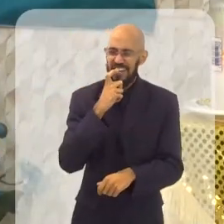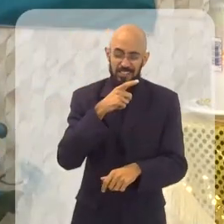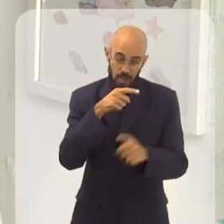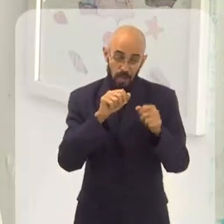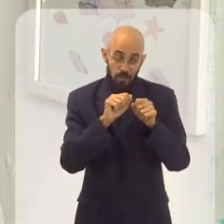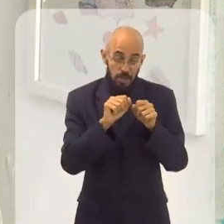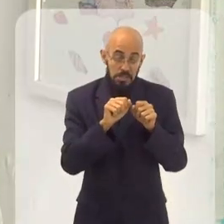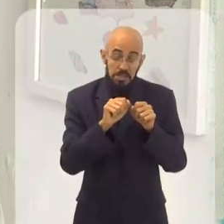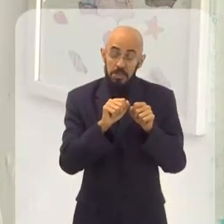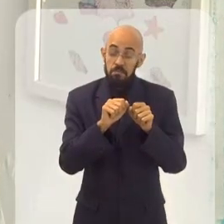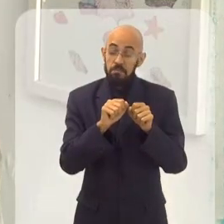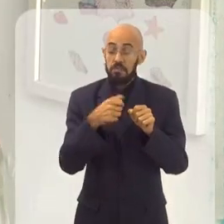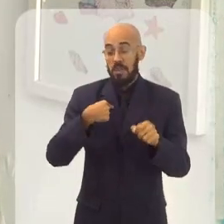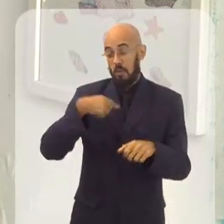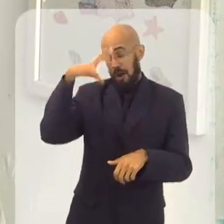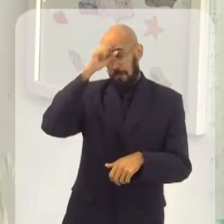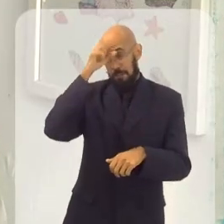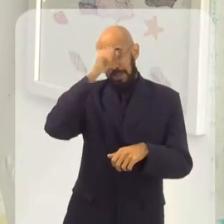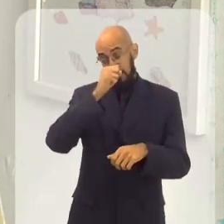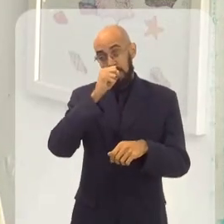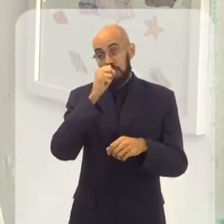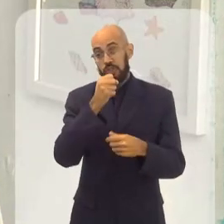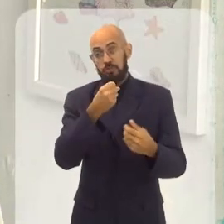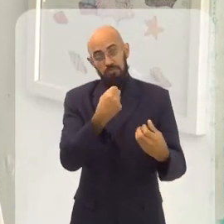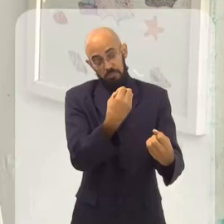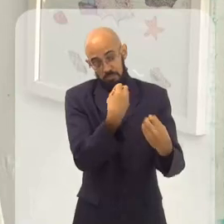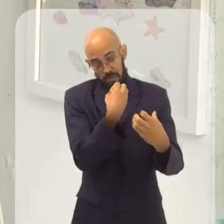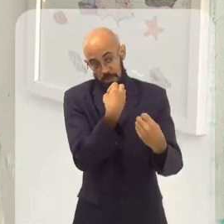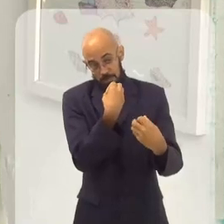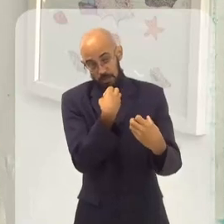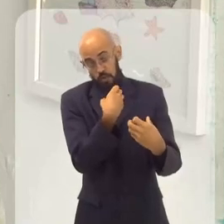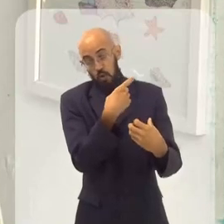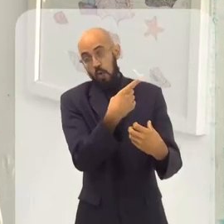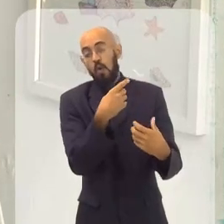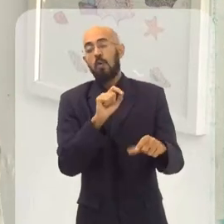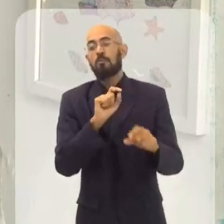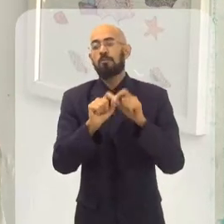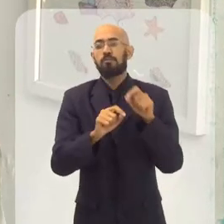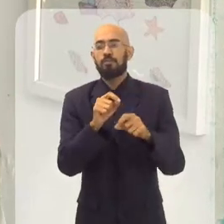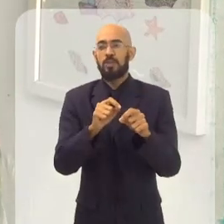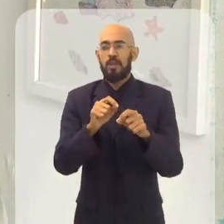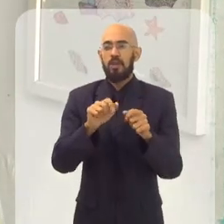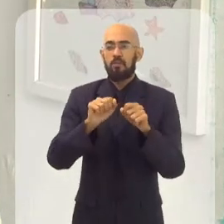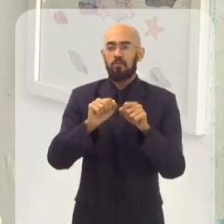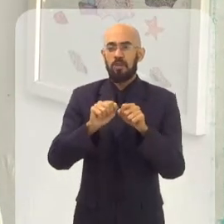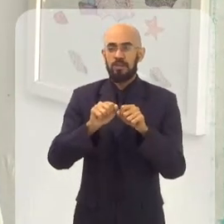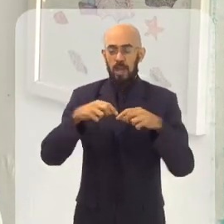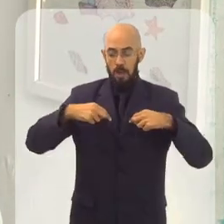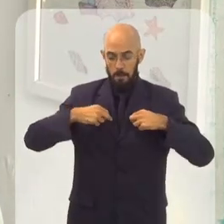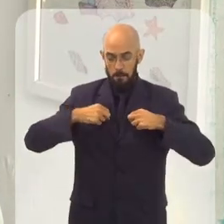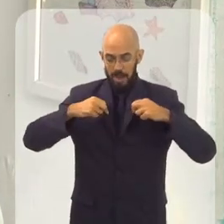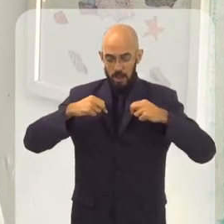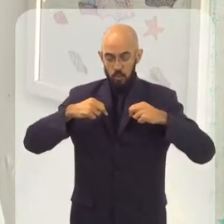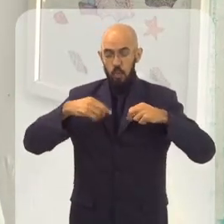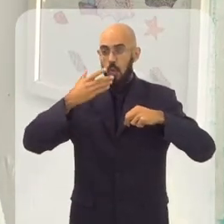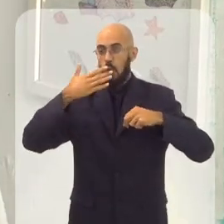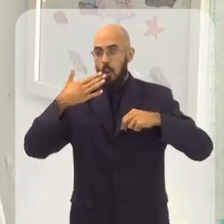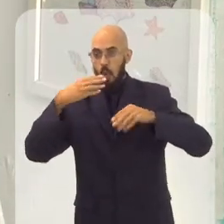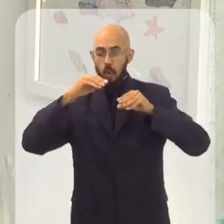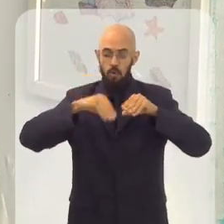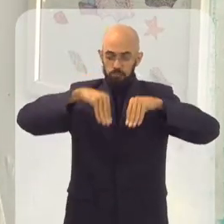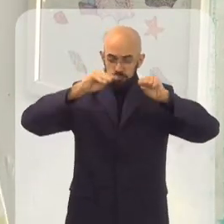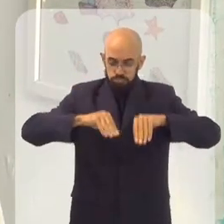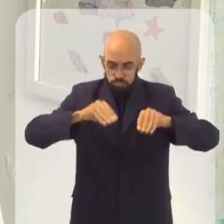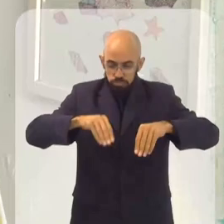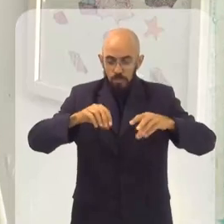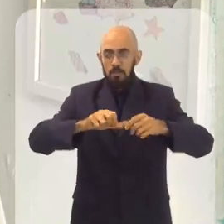muito interessante, e eu aprendi com ela, por exemplo, tingir tecido, tá? As comidas ciganas. Tá? Então,